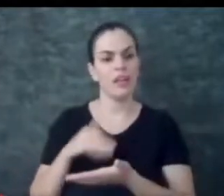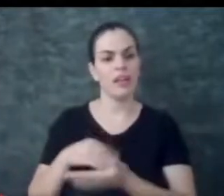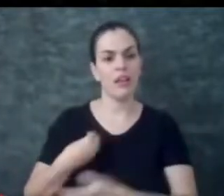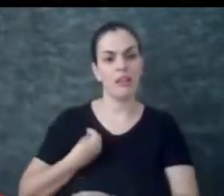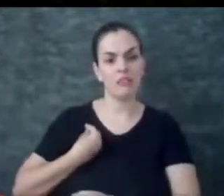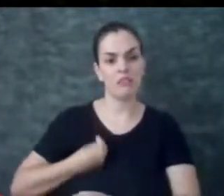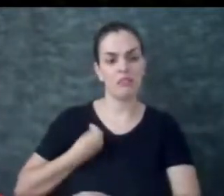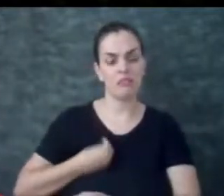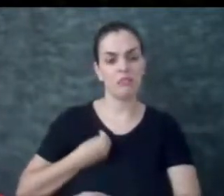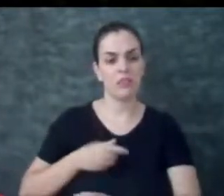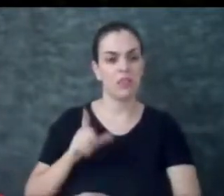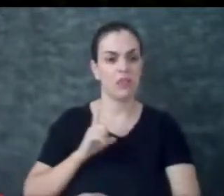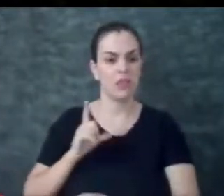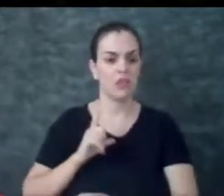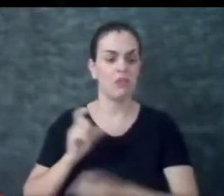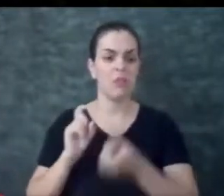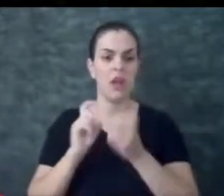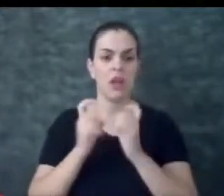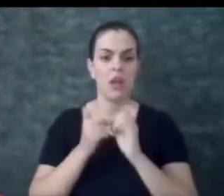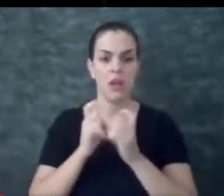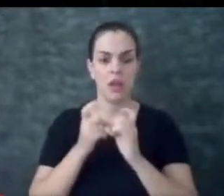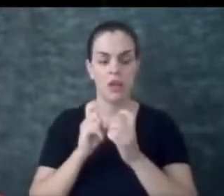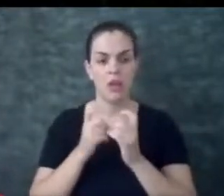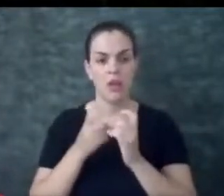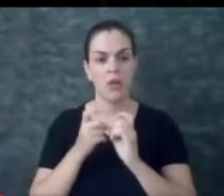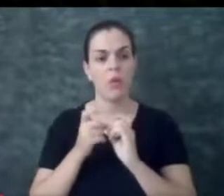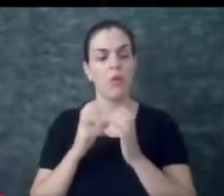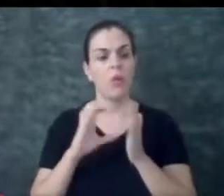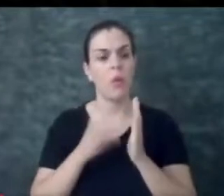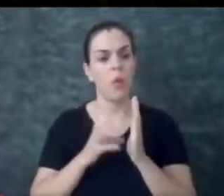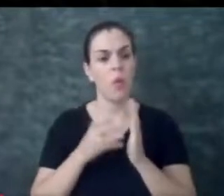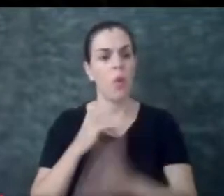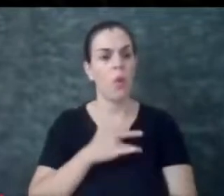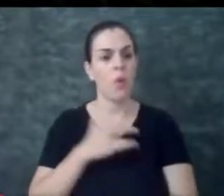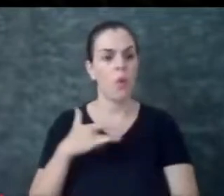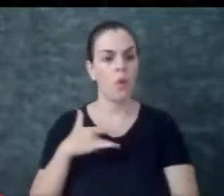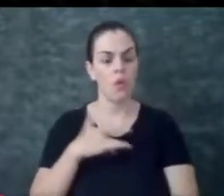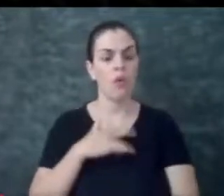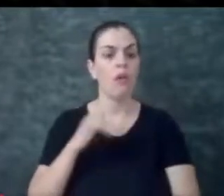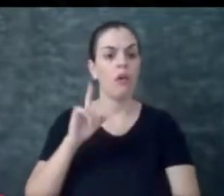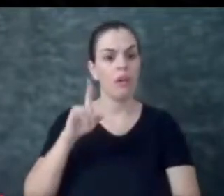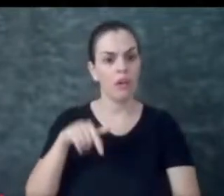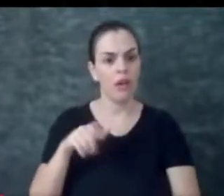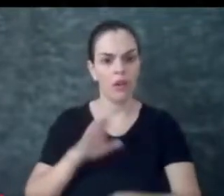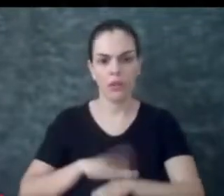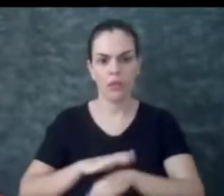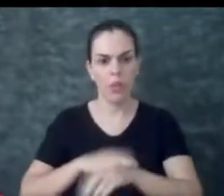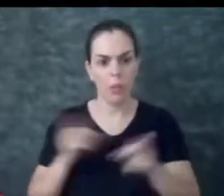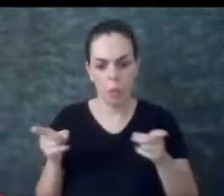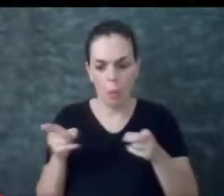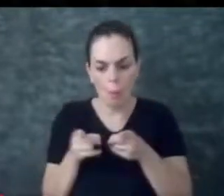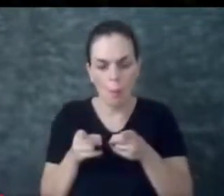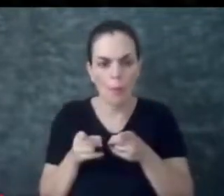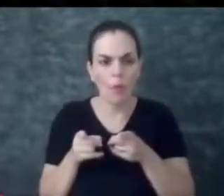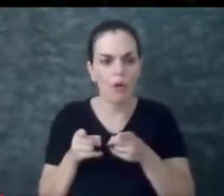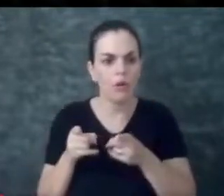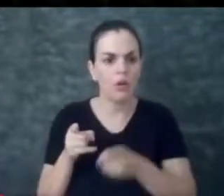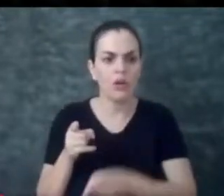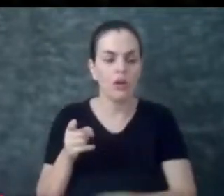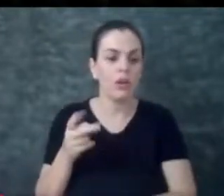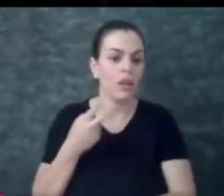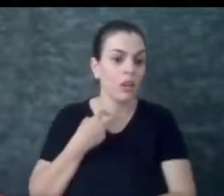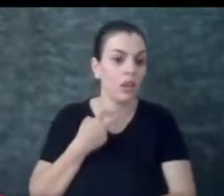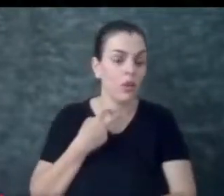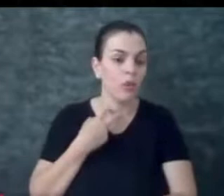numa reunião da comissão de saúde onde o tempo foi escasso e não foi permitido réplica